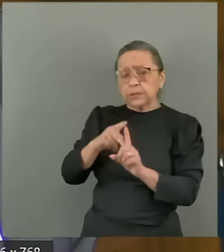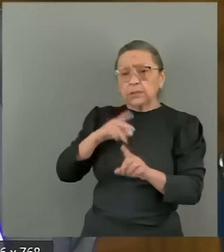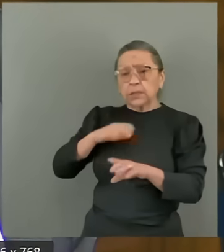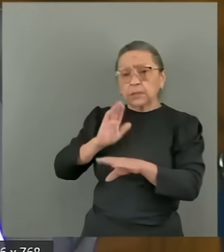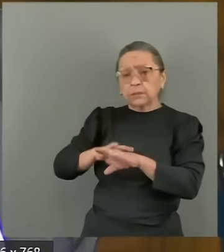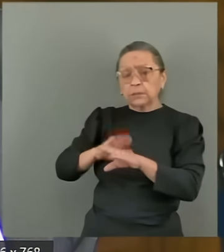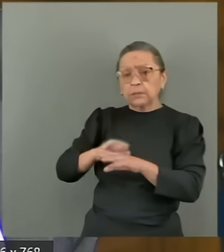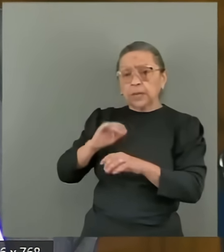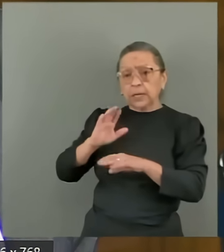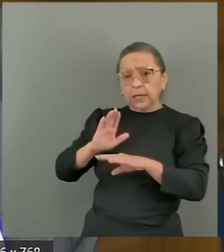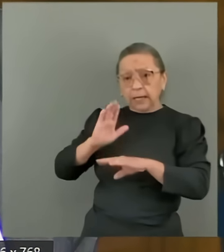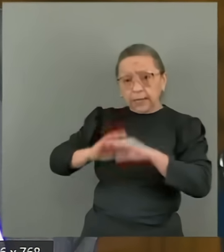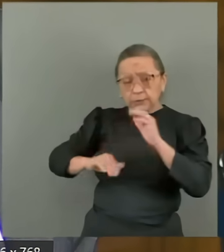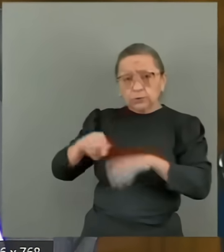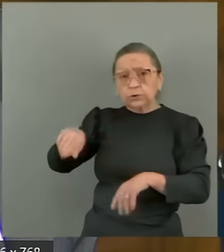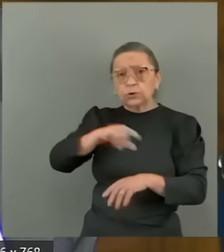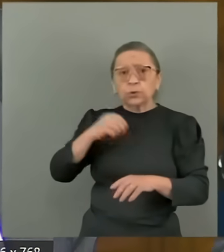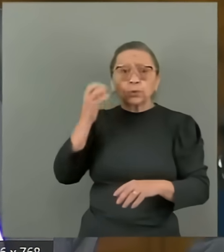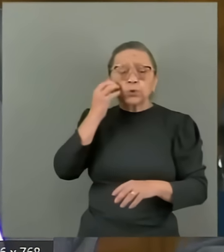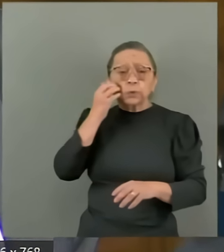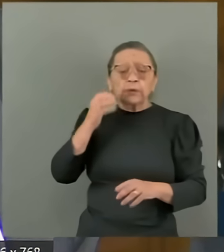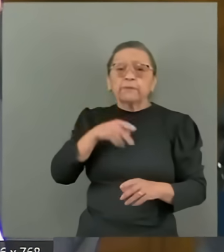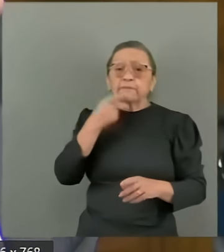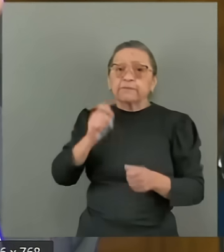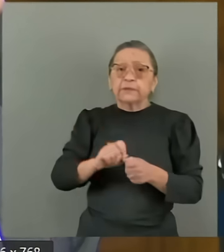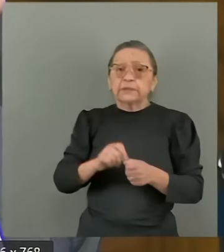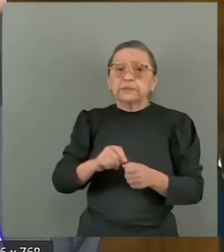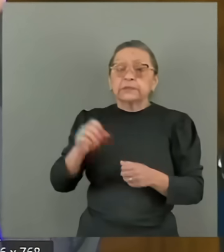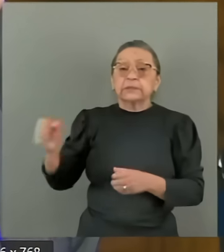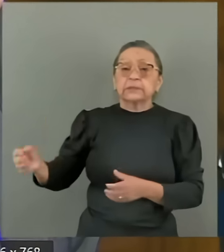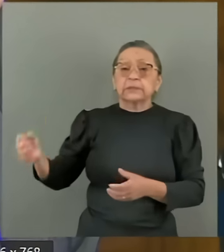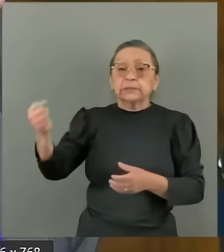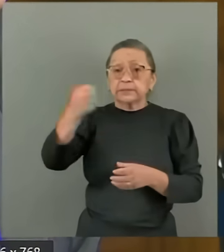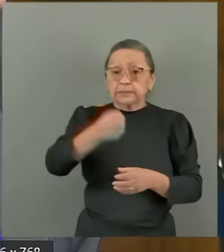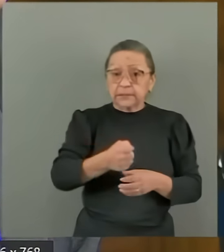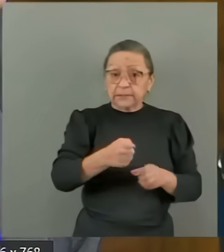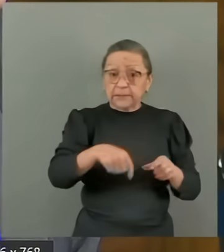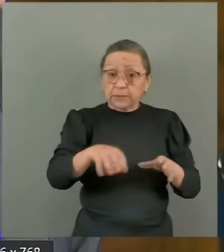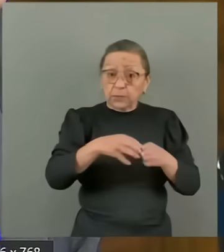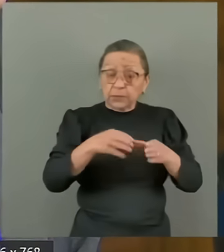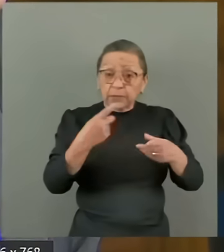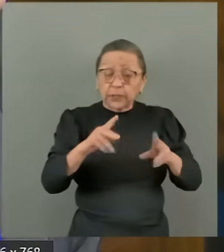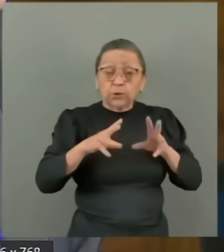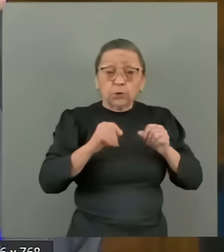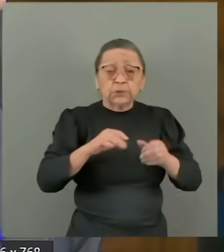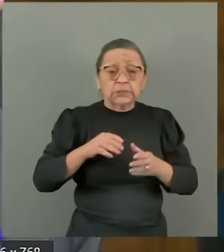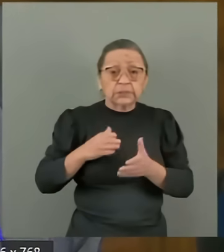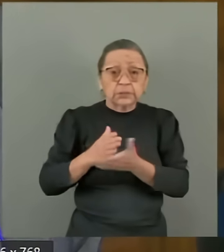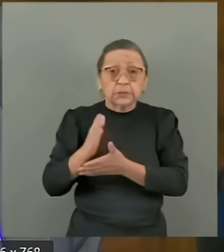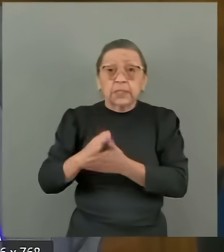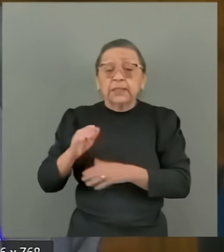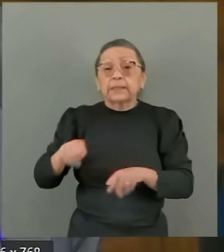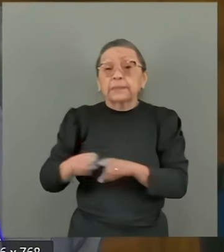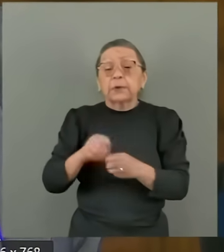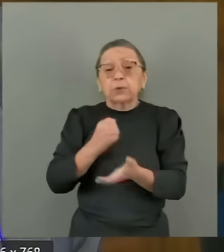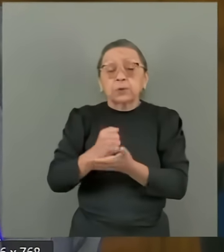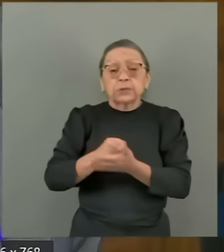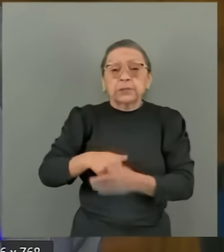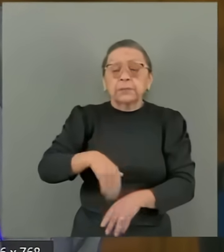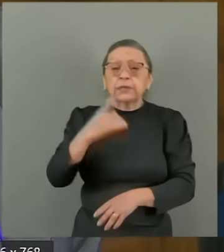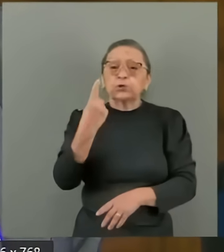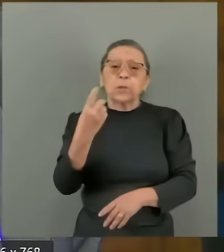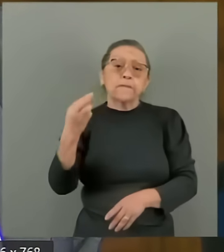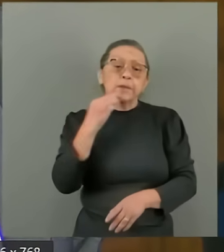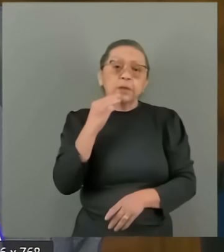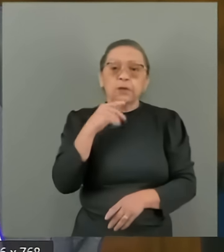Lupe tomou, de trazer para ele todas as nomeações, inclusive os contratos acima de R$1 milhão. Vossa Excelência, na verdade,